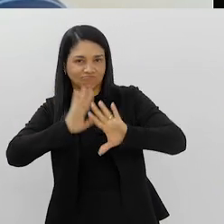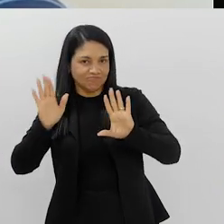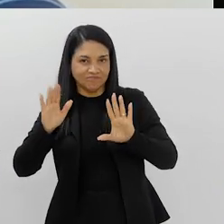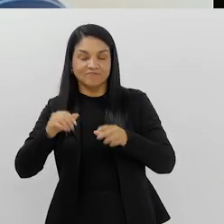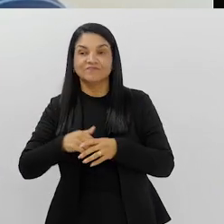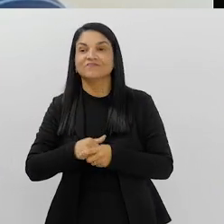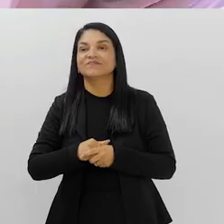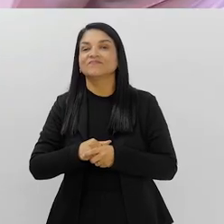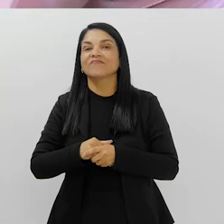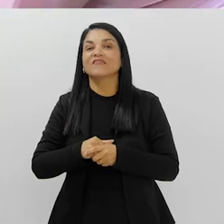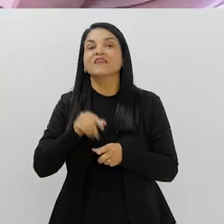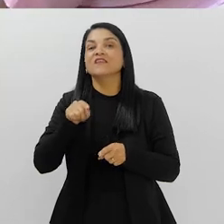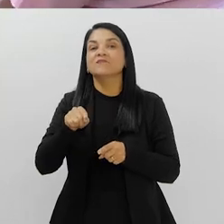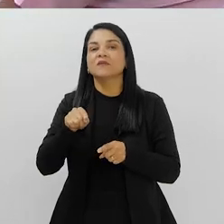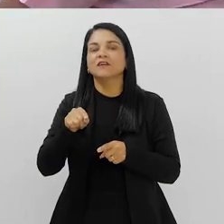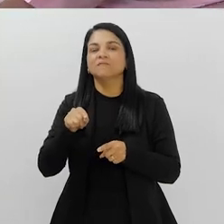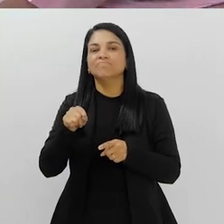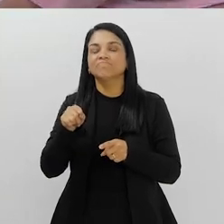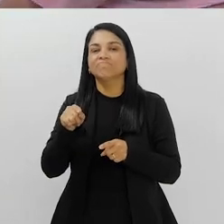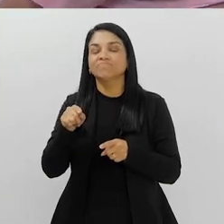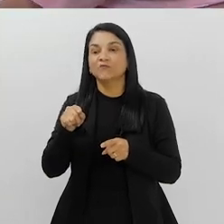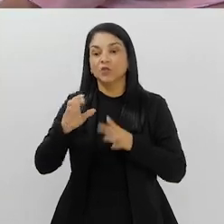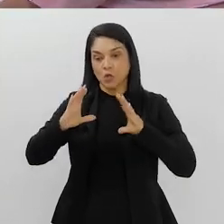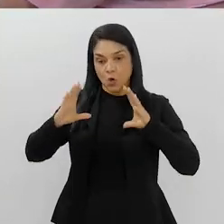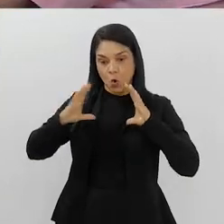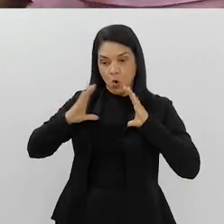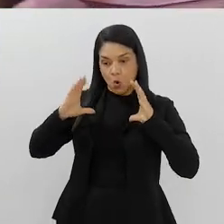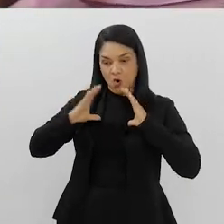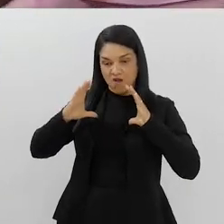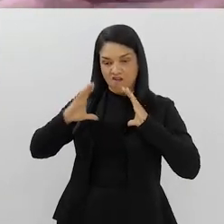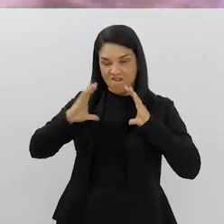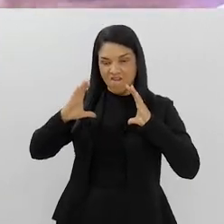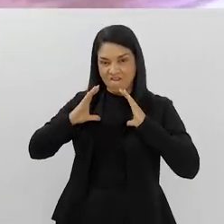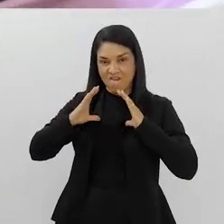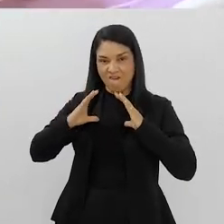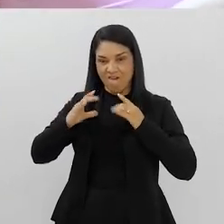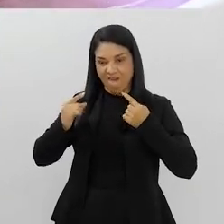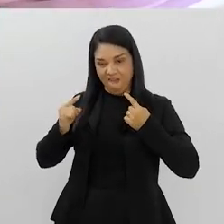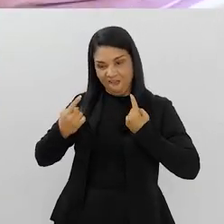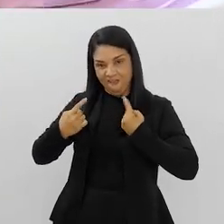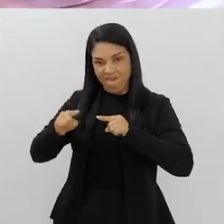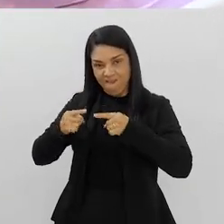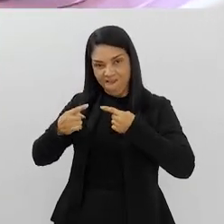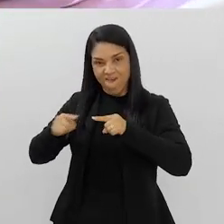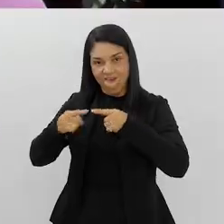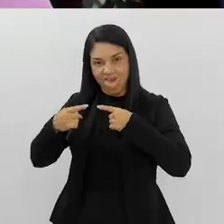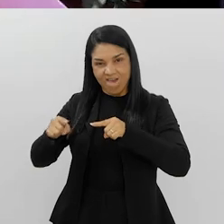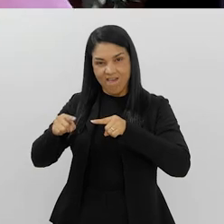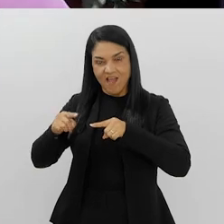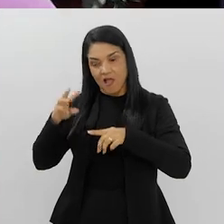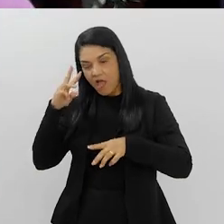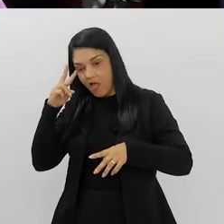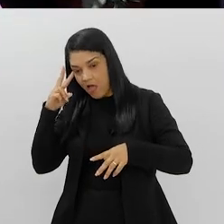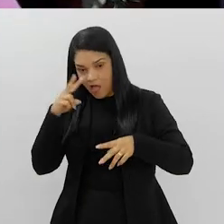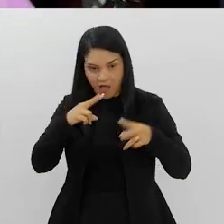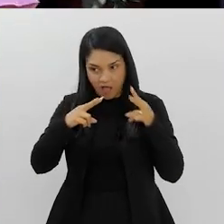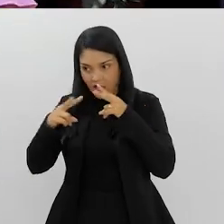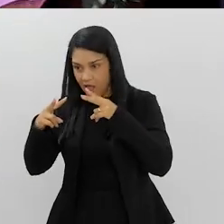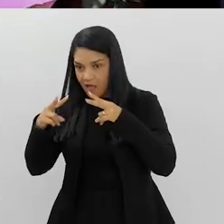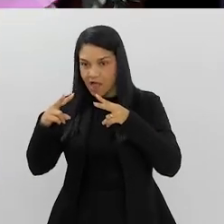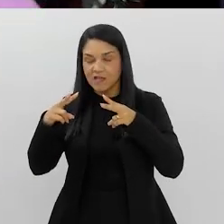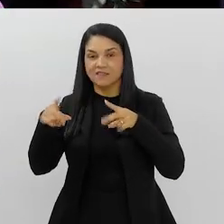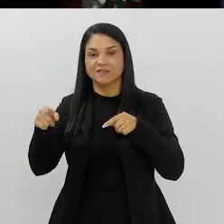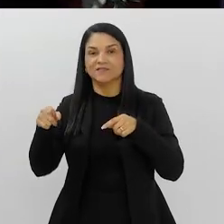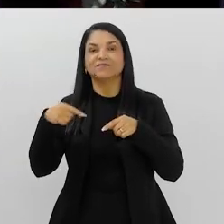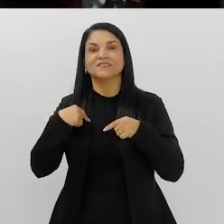Agora, o PV, e para desestabilizar o goleiro? Como é que vocês fazem para irritar o goleiro, para tirar a atenção do goleiro ali? Para deixar o